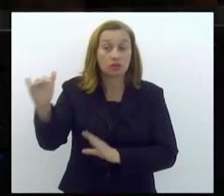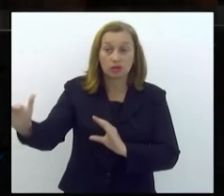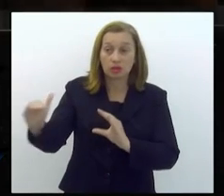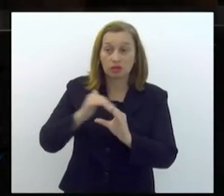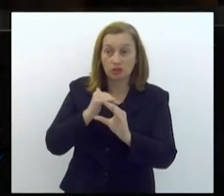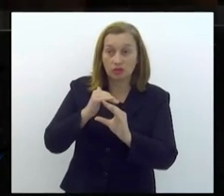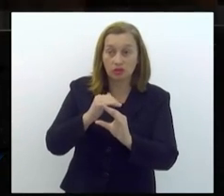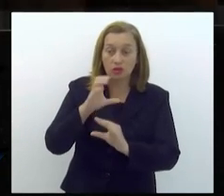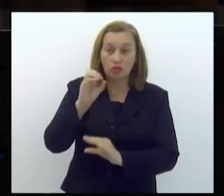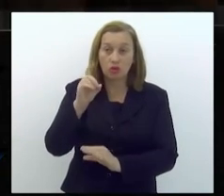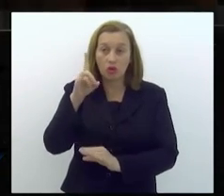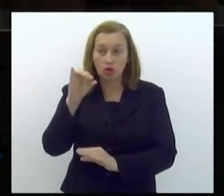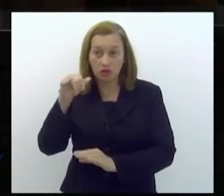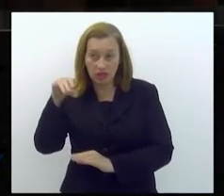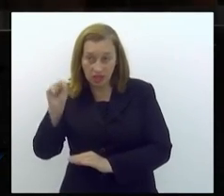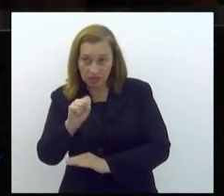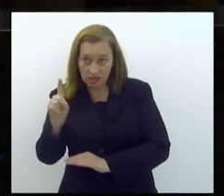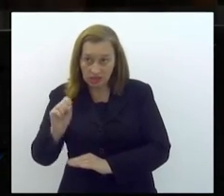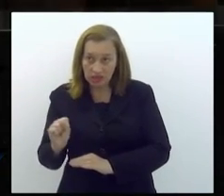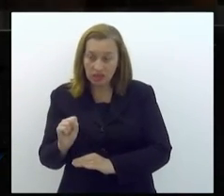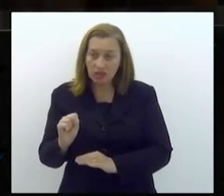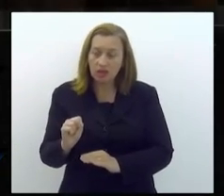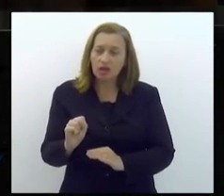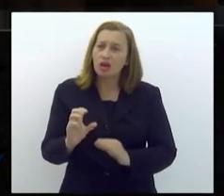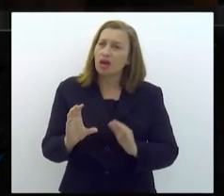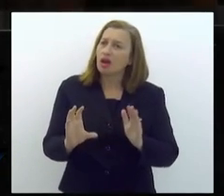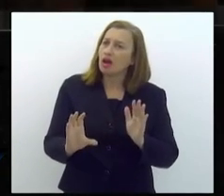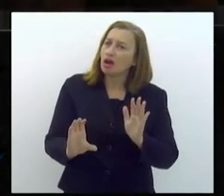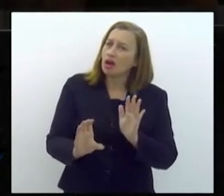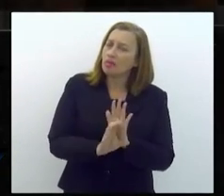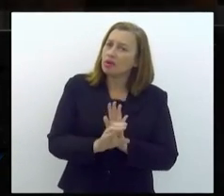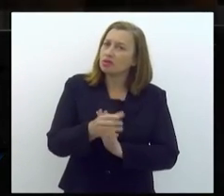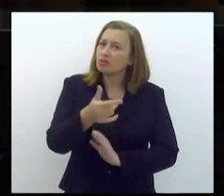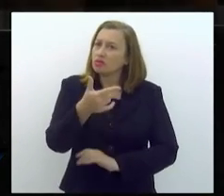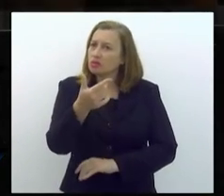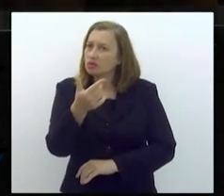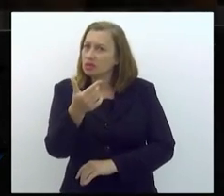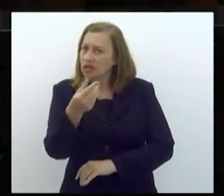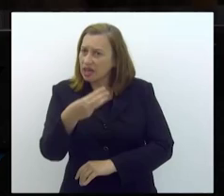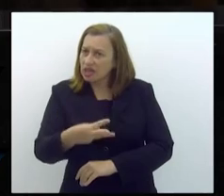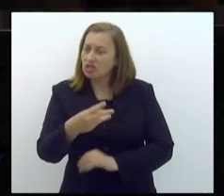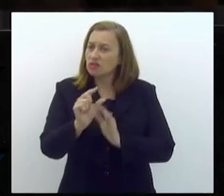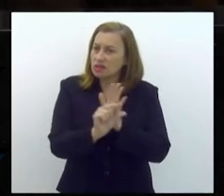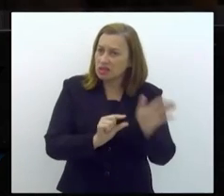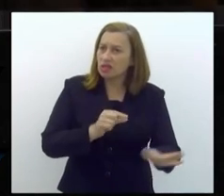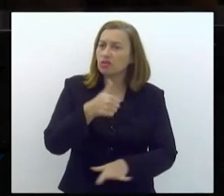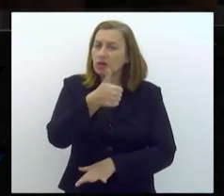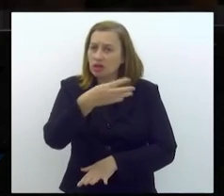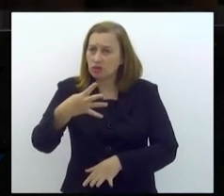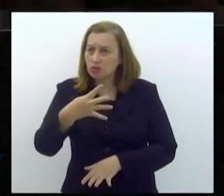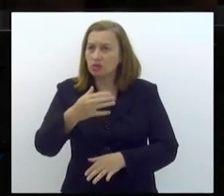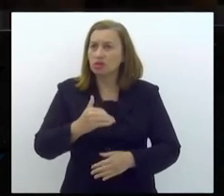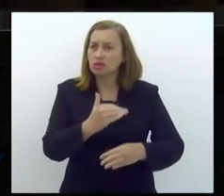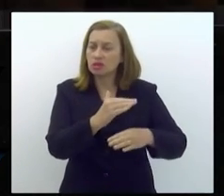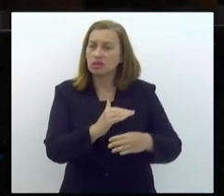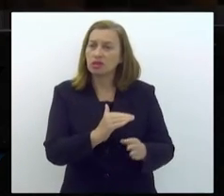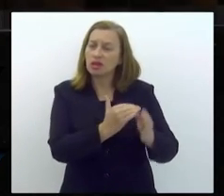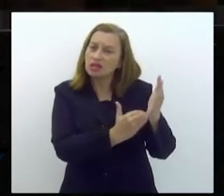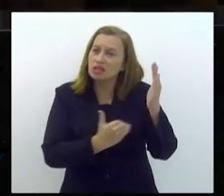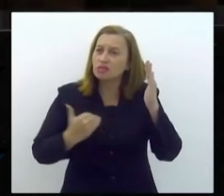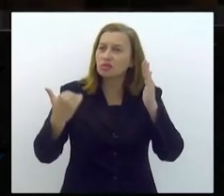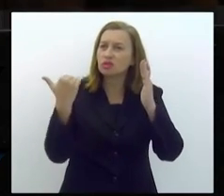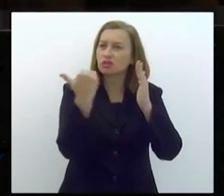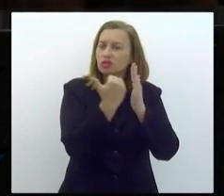aos coloneses Capítulo 3 Versículo 14 acima de tudo tenha